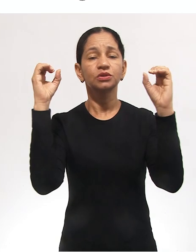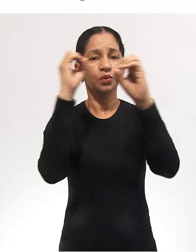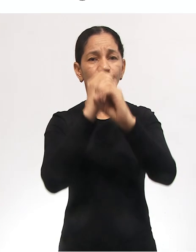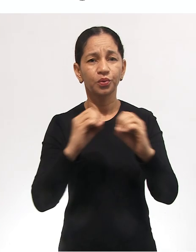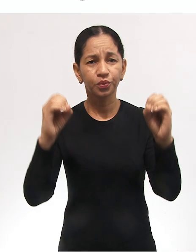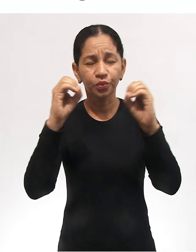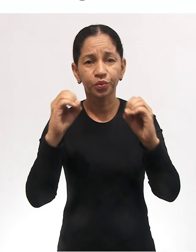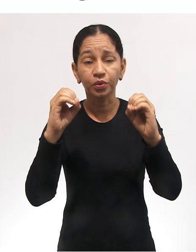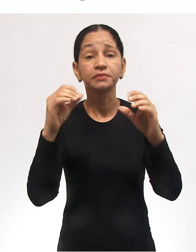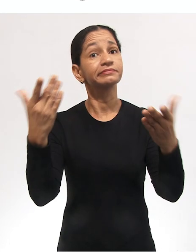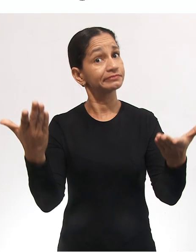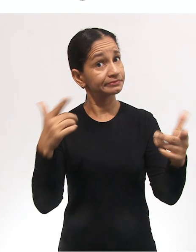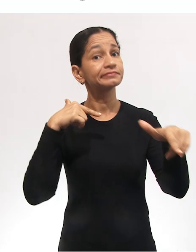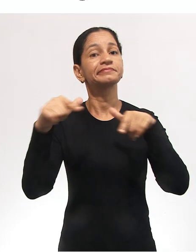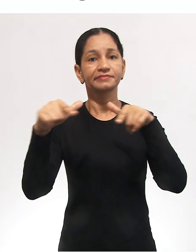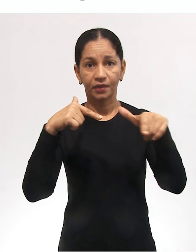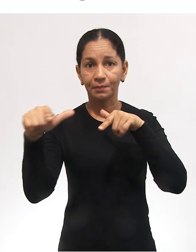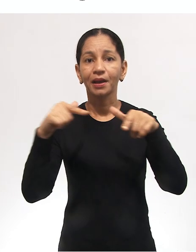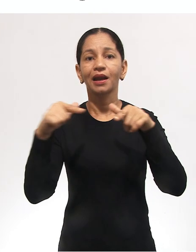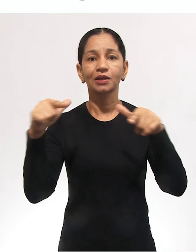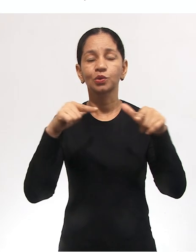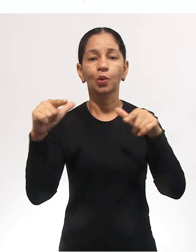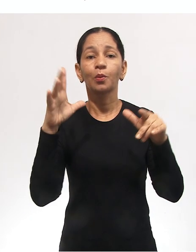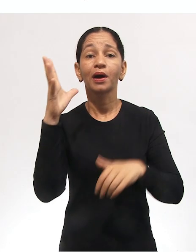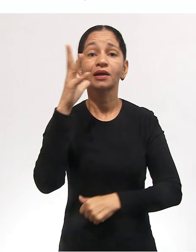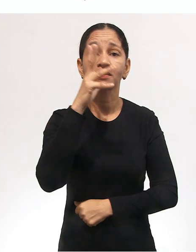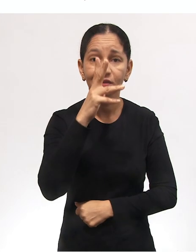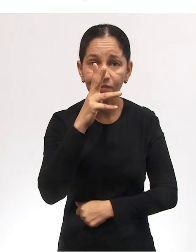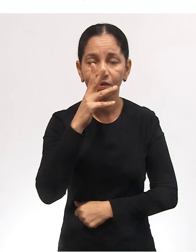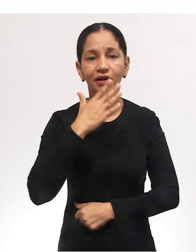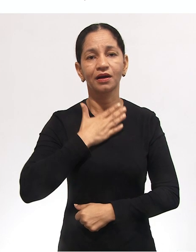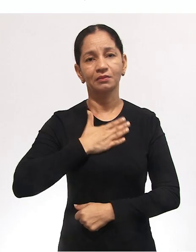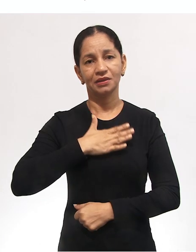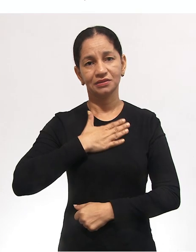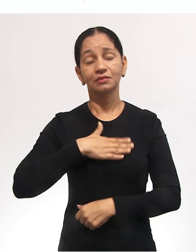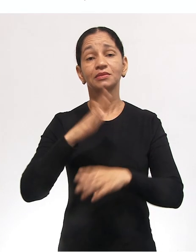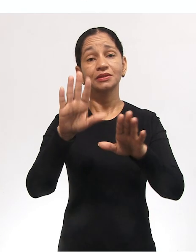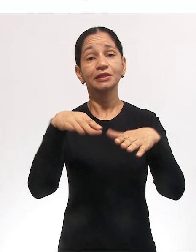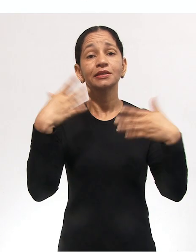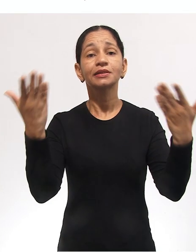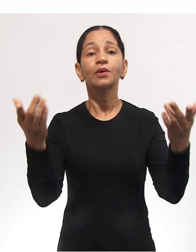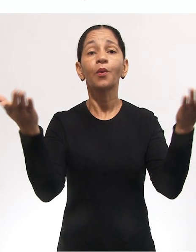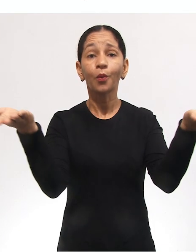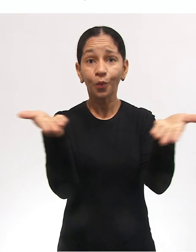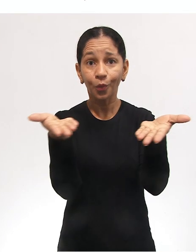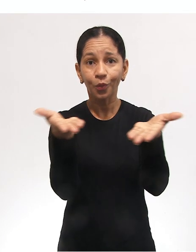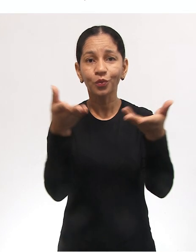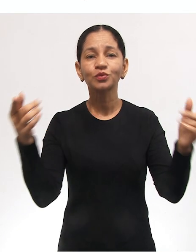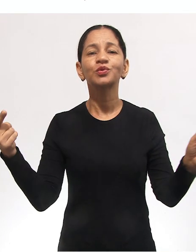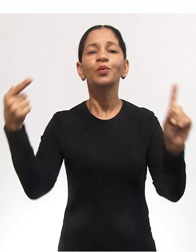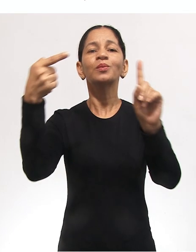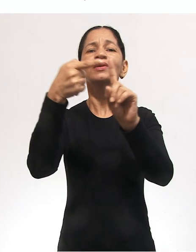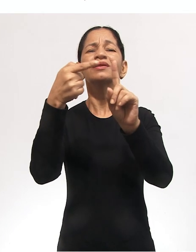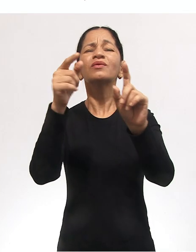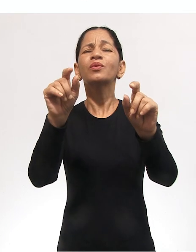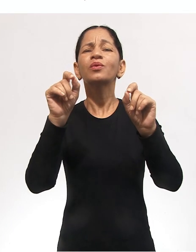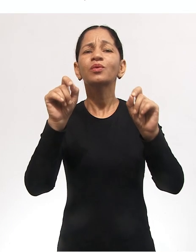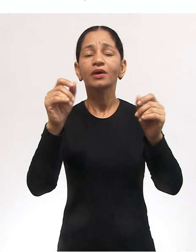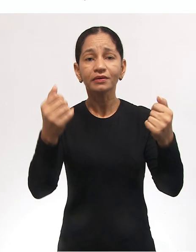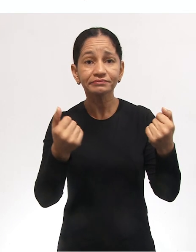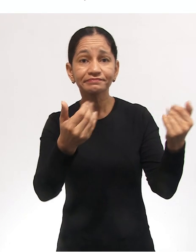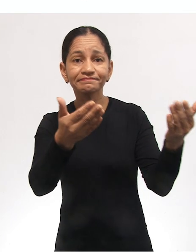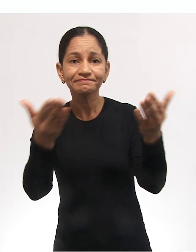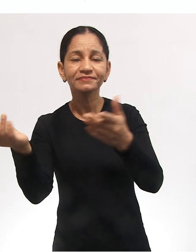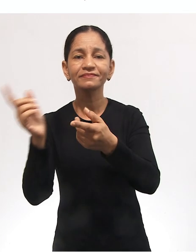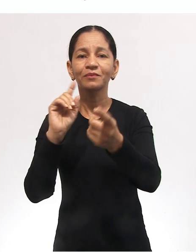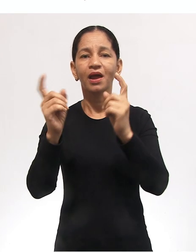do servidor, do trabalhador, ali, do seu colaborador. E o objetivo da nossa aula é, então, proporcionar uma